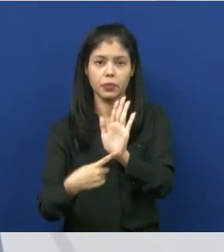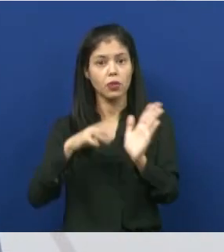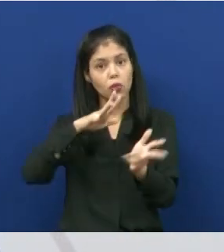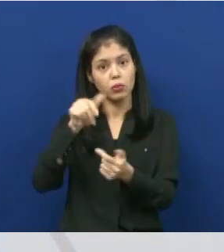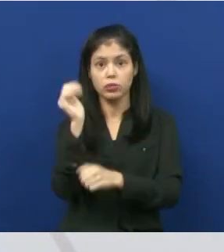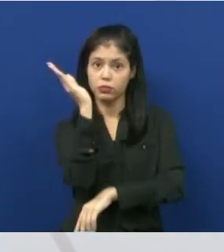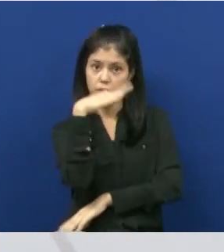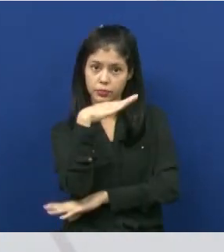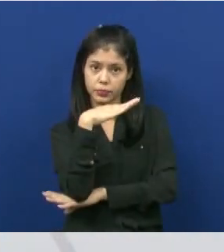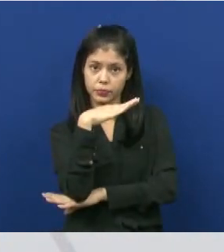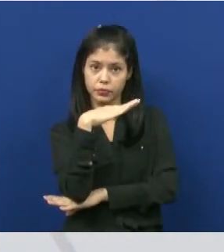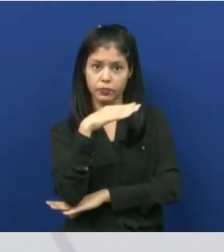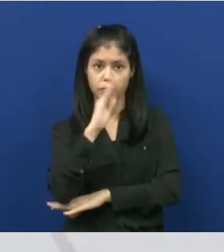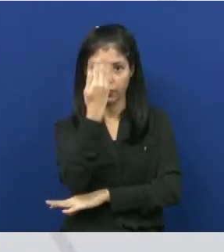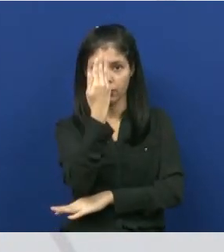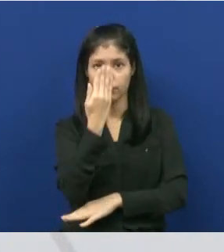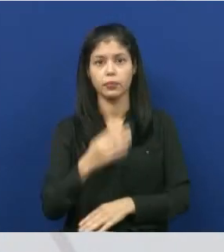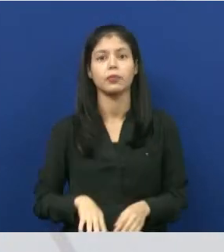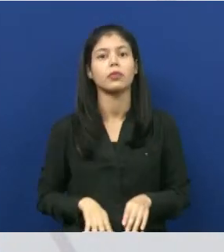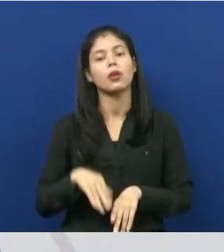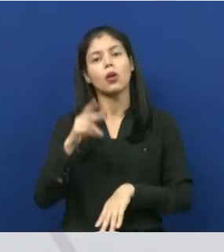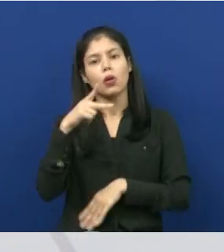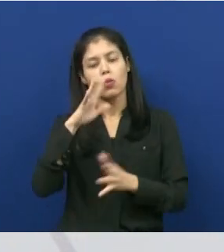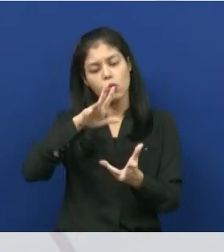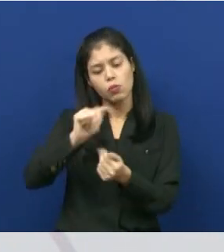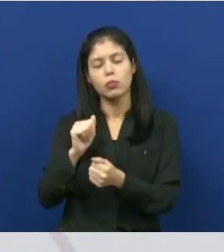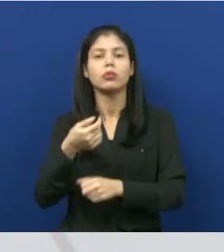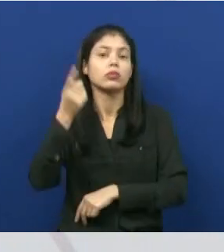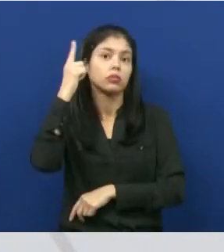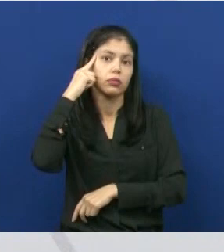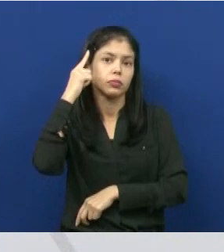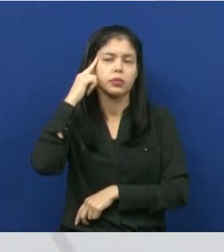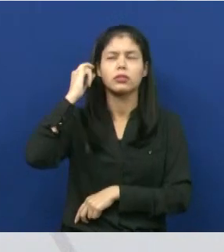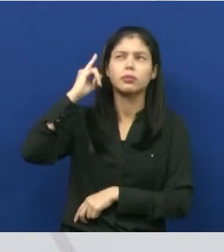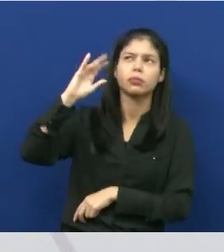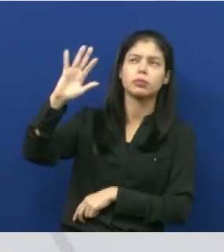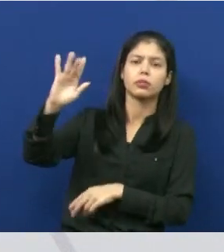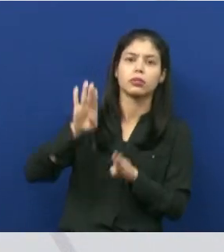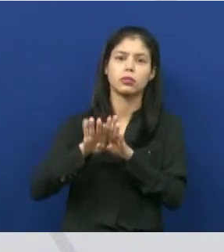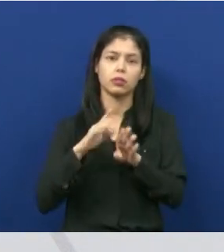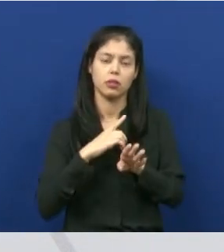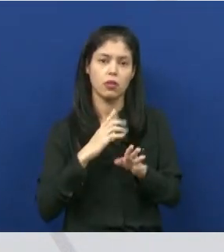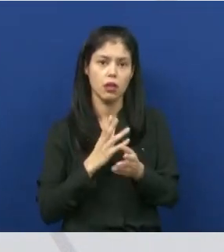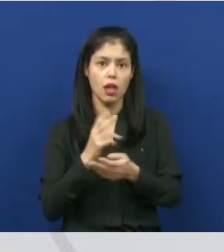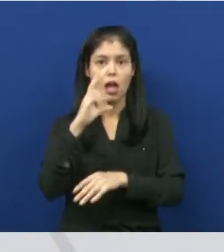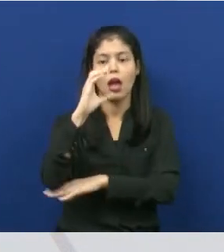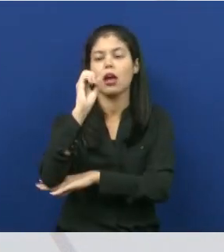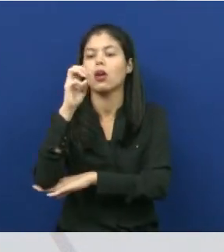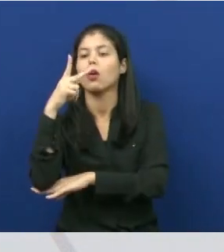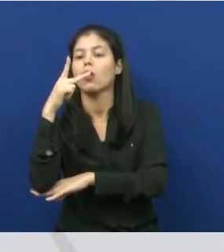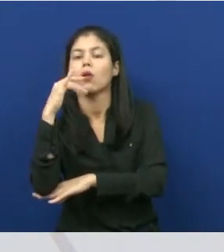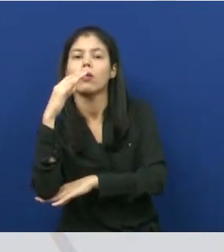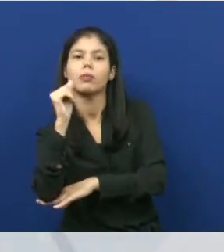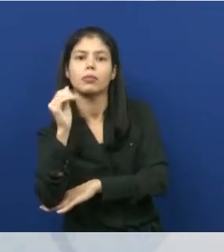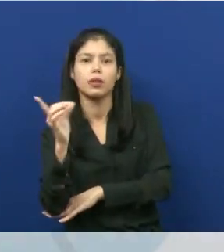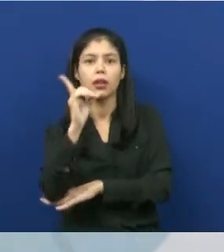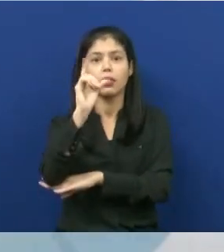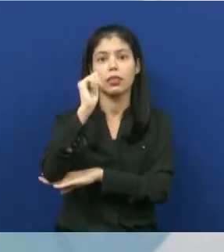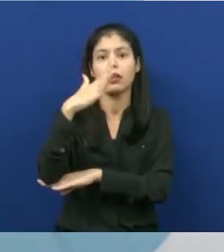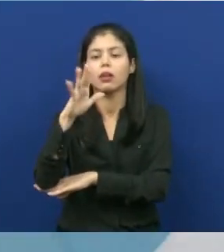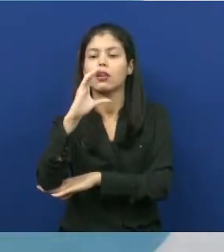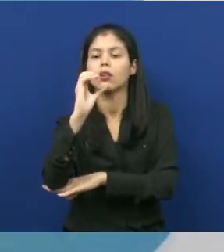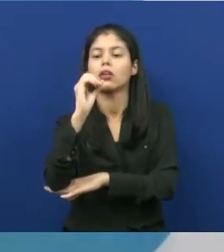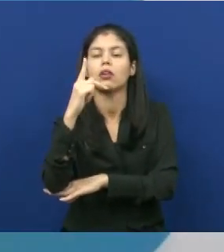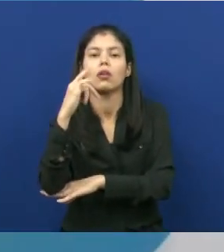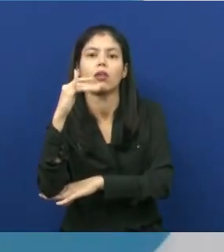mundo falso, o mundo das ilusões. E, portanto, seria a cópia da cópia. Essa